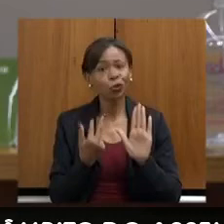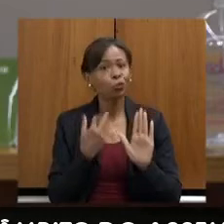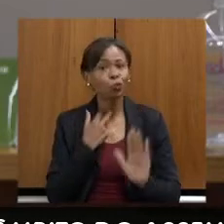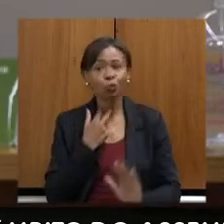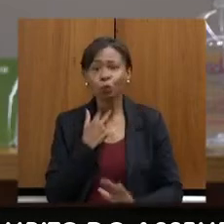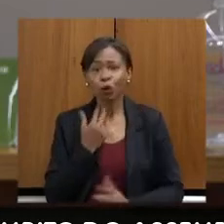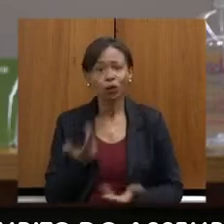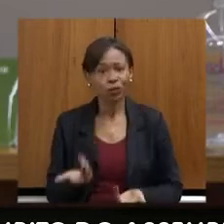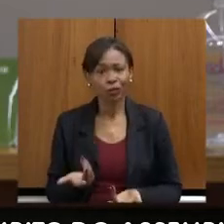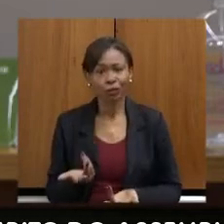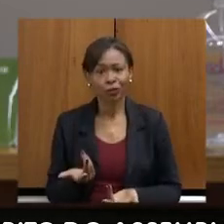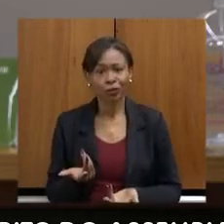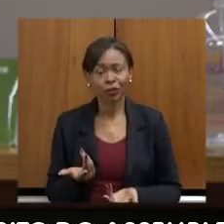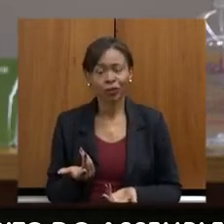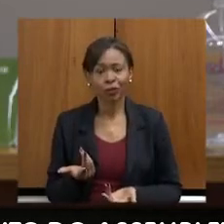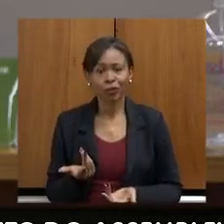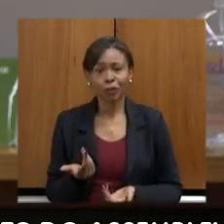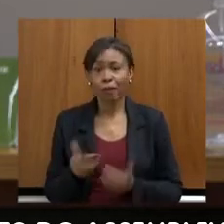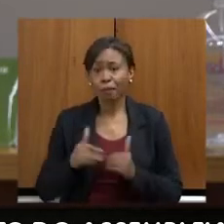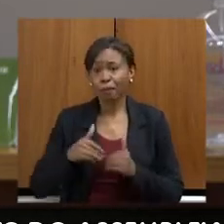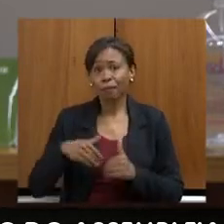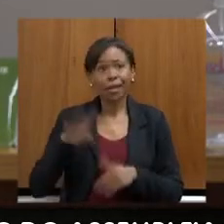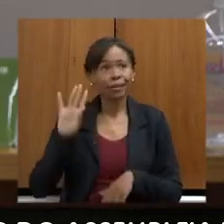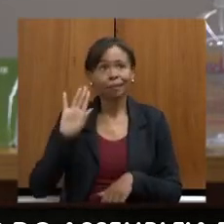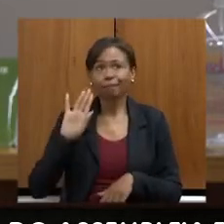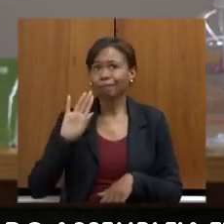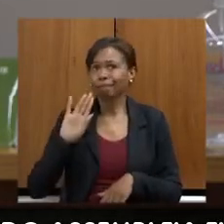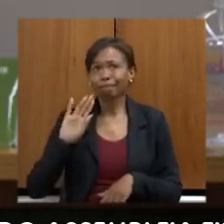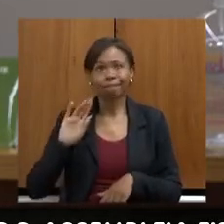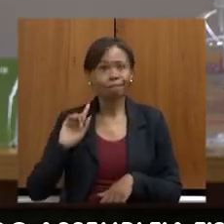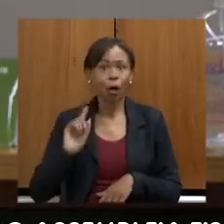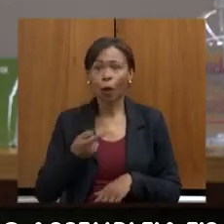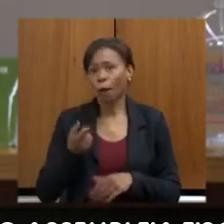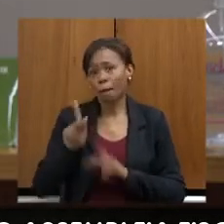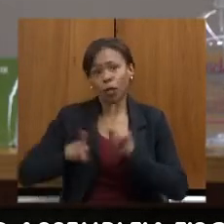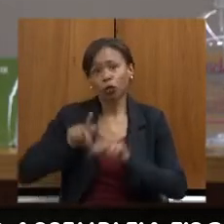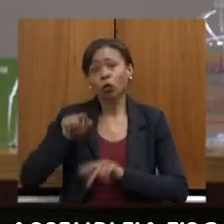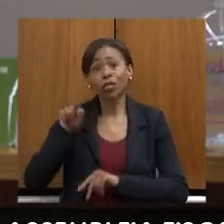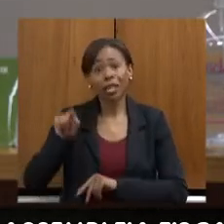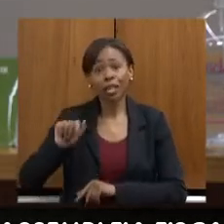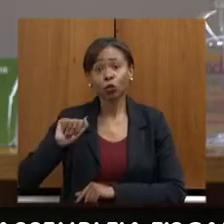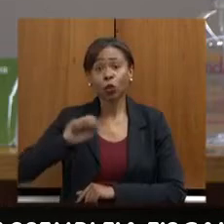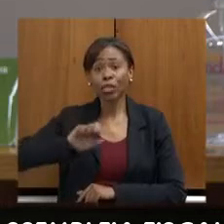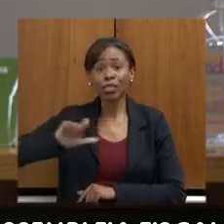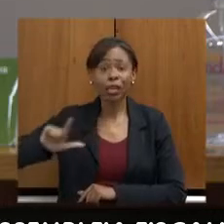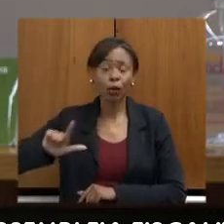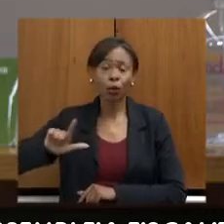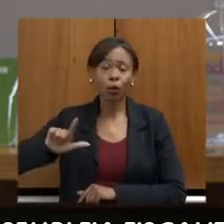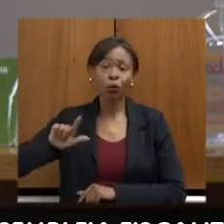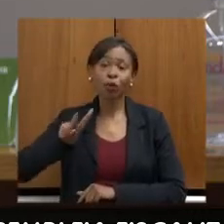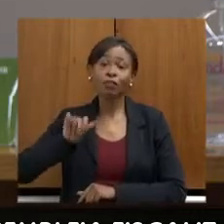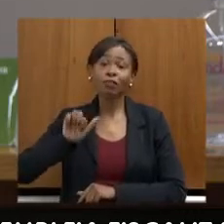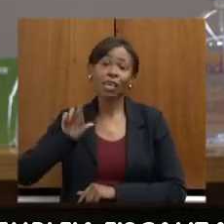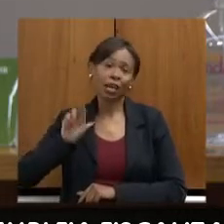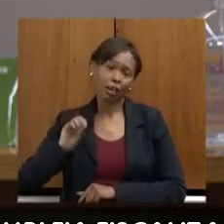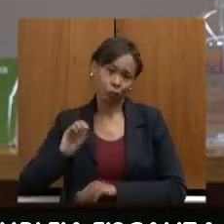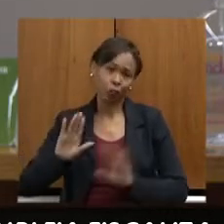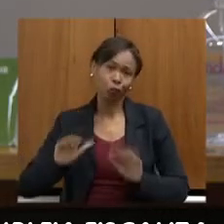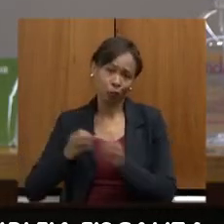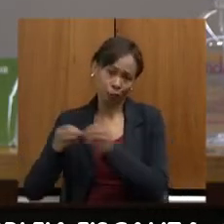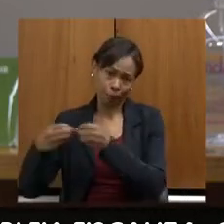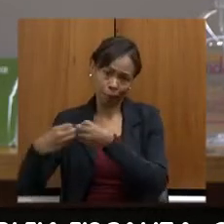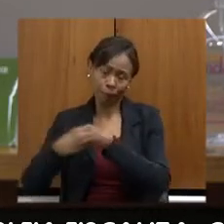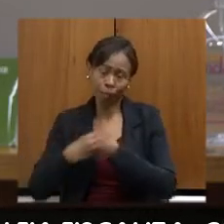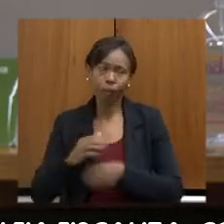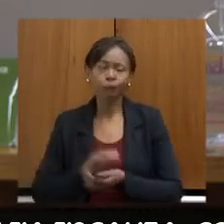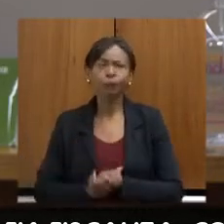em bom então o que eu queria trazer aqui aqui o diálogo Foi estabelecido com